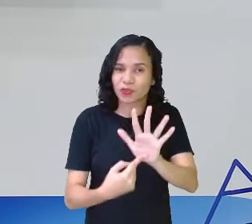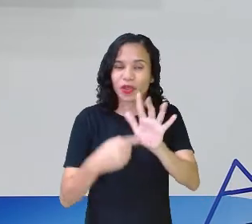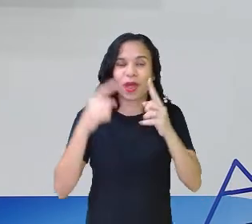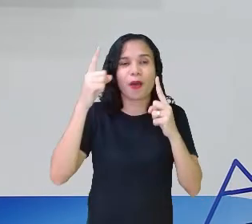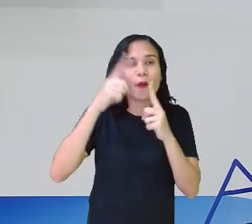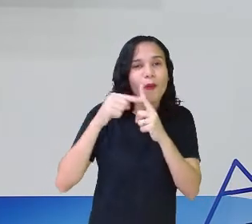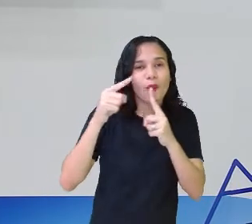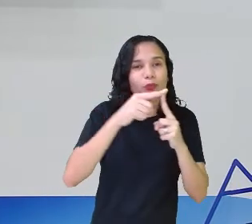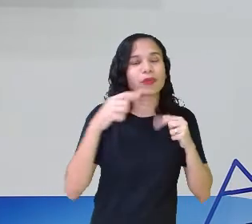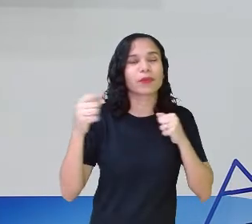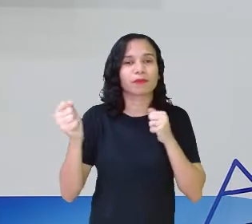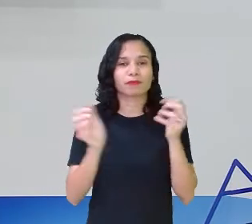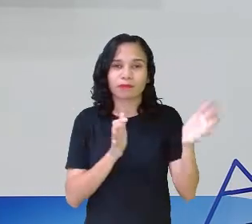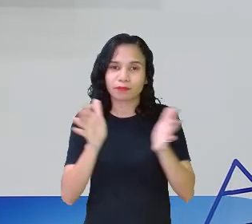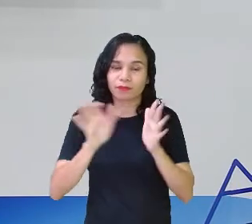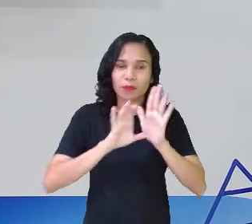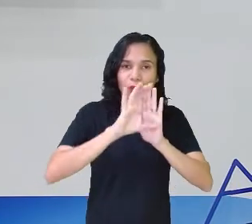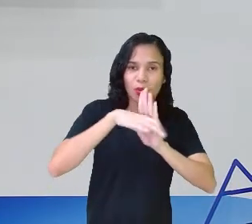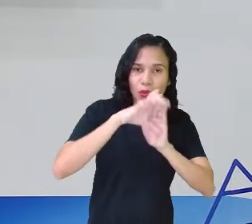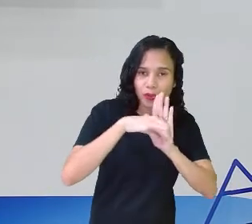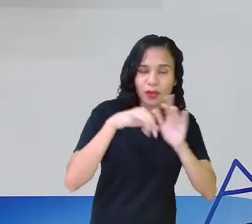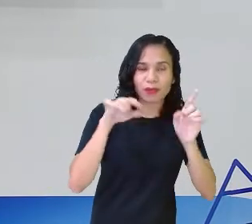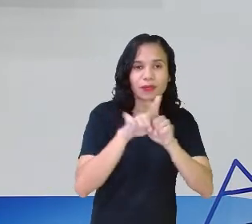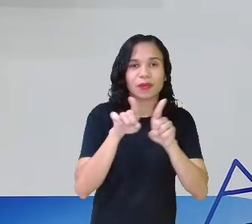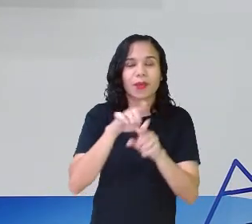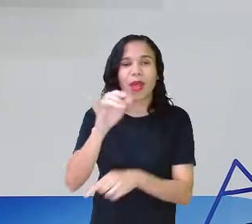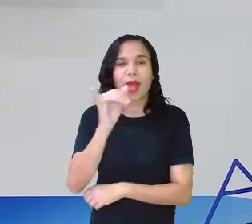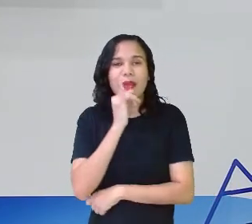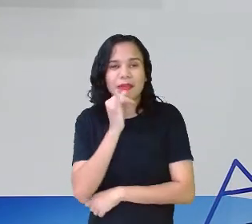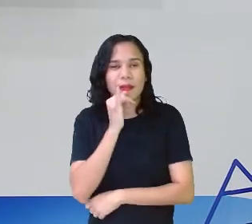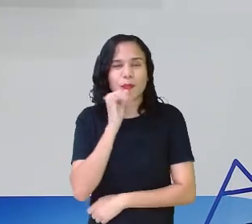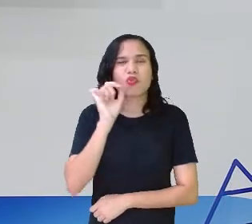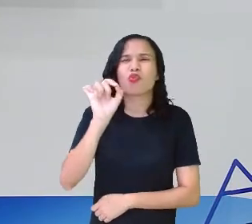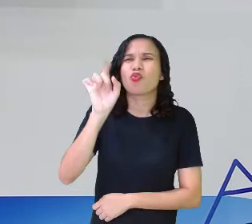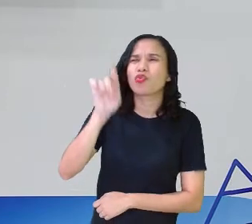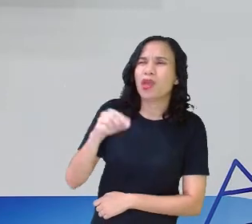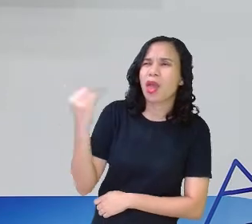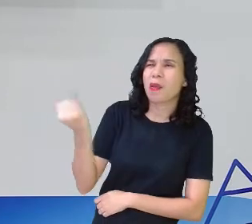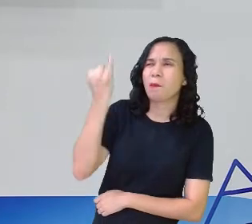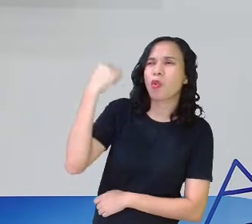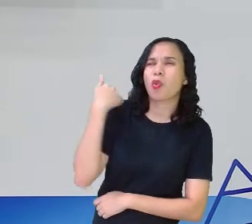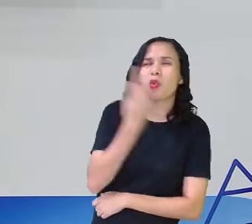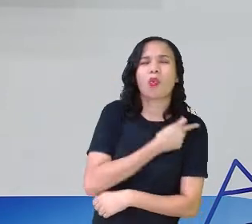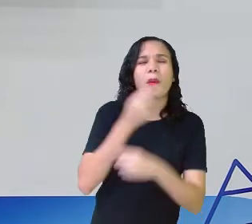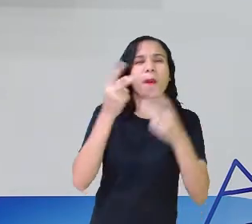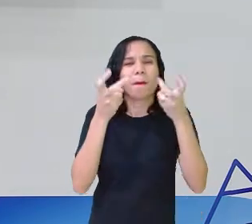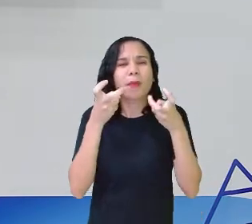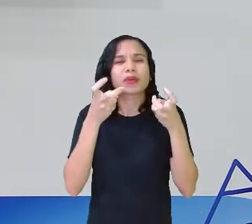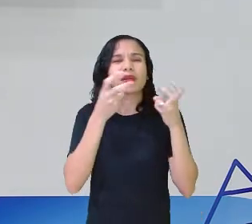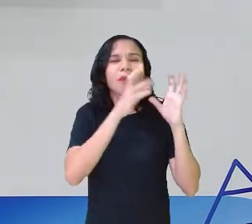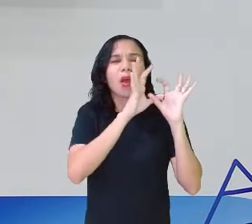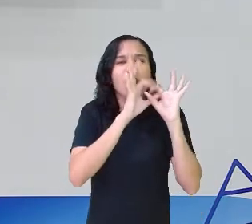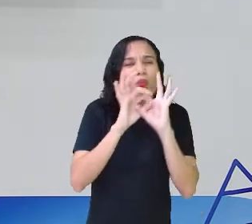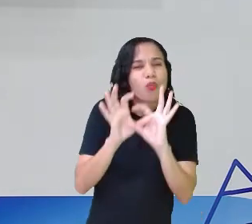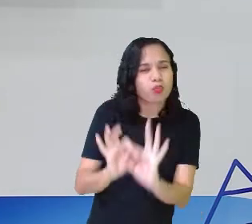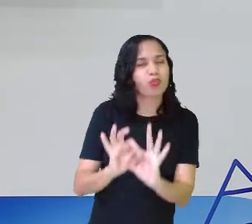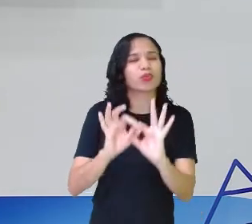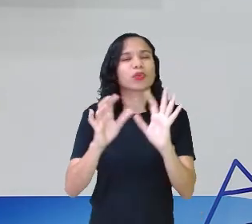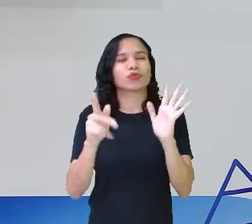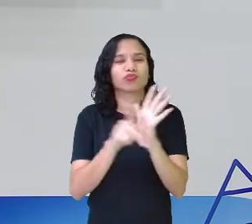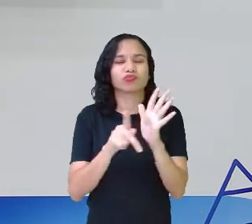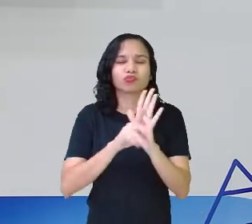de acessibilidade, a conceituação e os exemplos. O que é importante a gente perceber dentro dessa configuração,